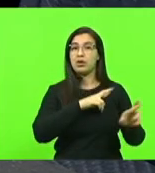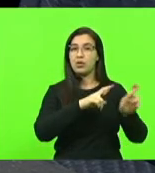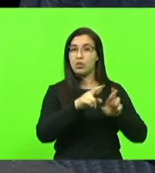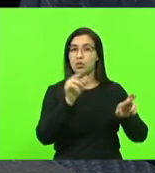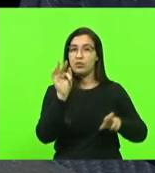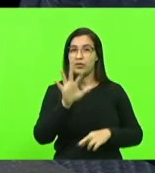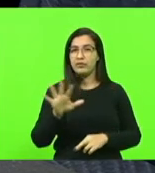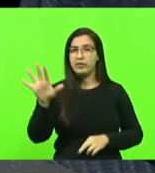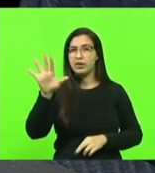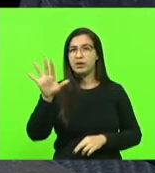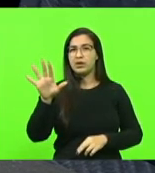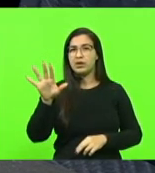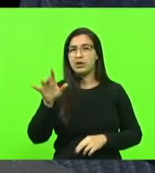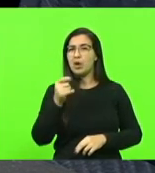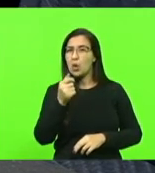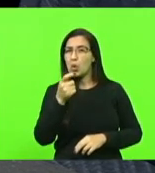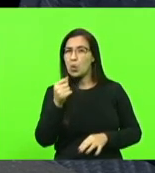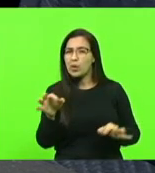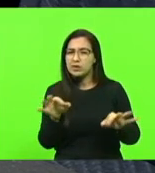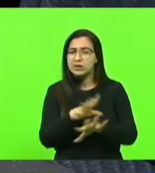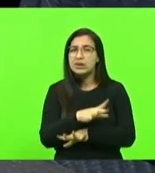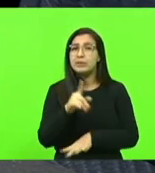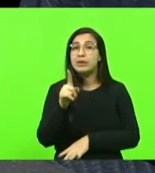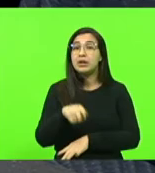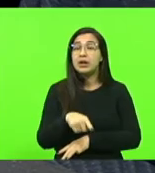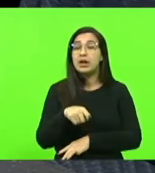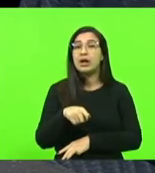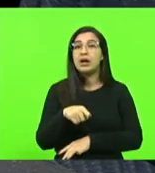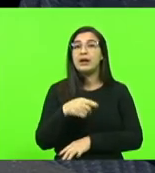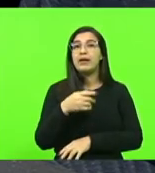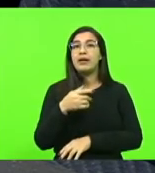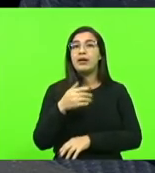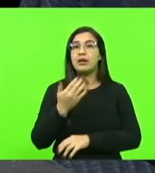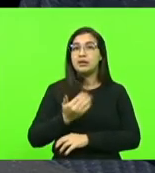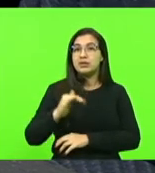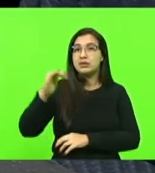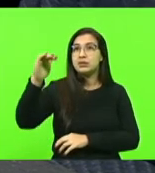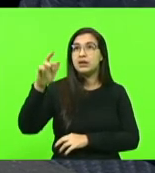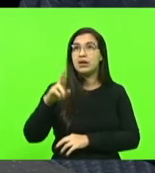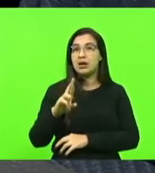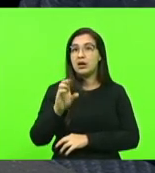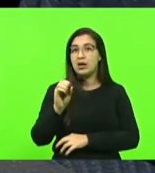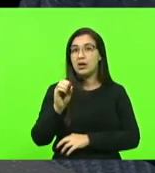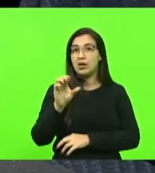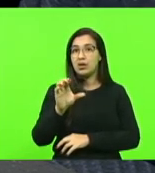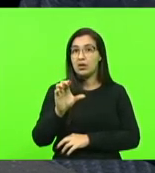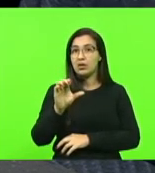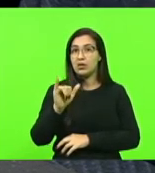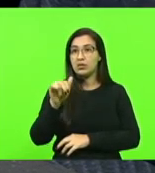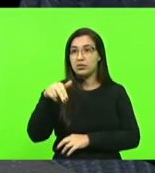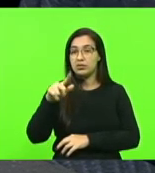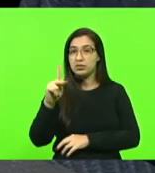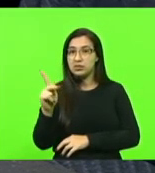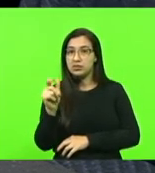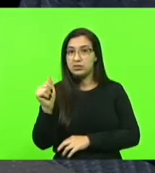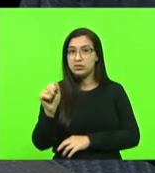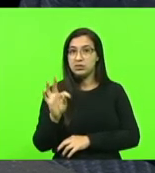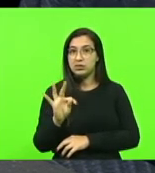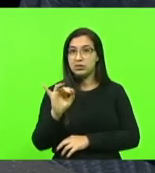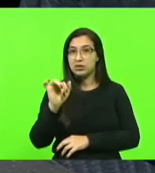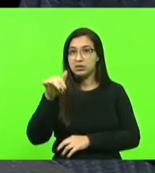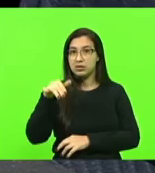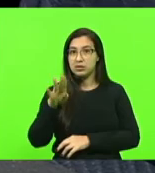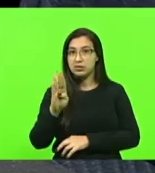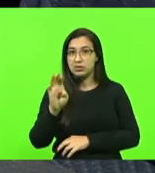curta que está para ser concluída é a Serra da Rocinha, lá em Timbé do Sul. Faltam 40